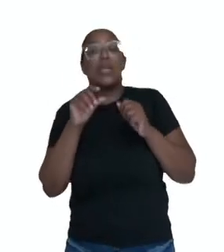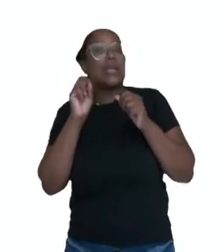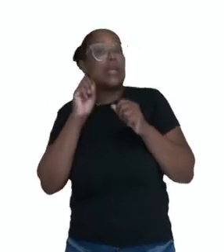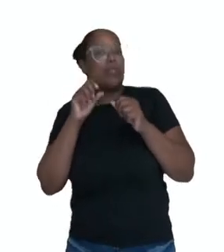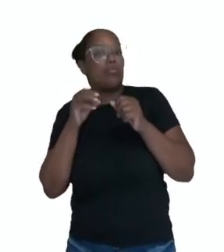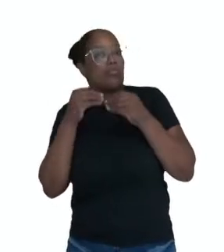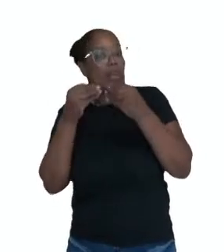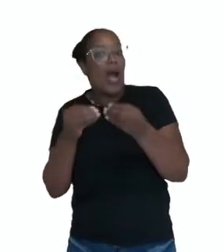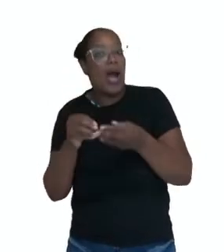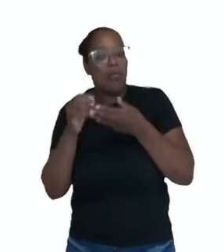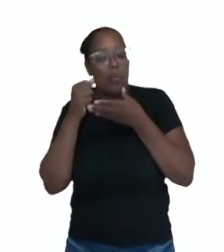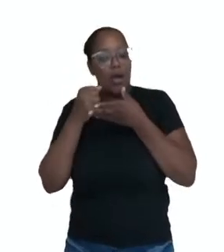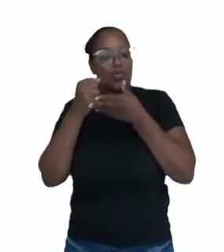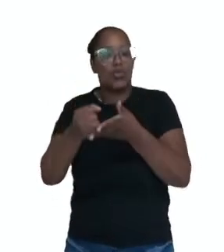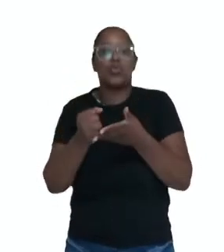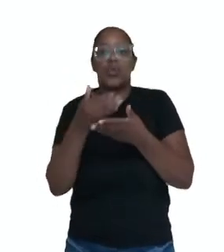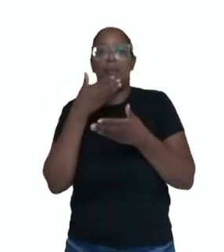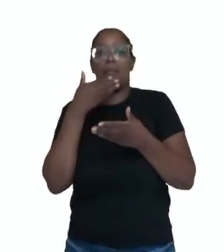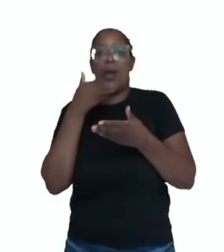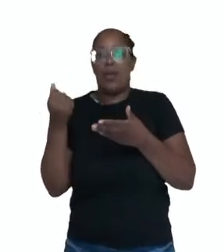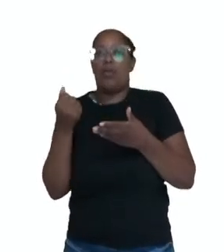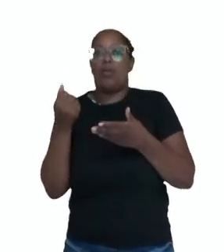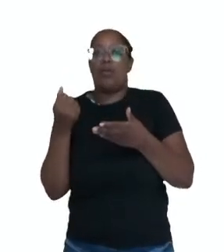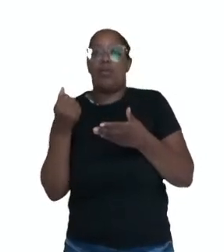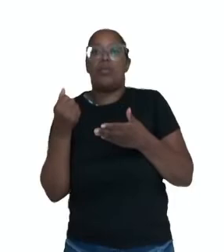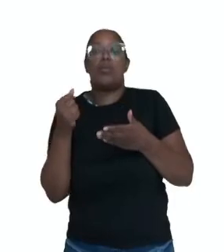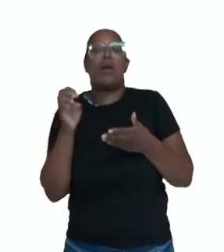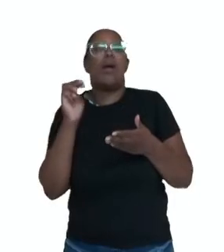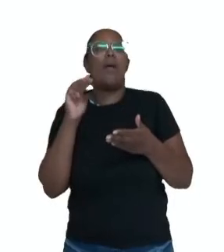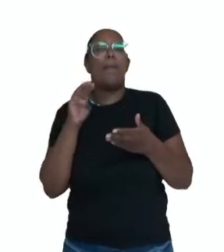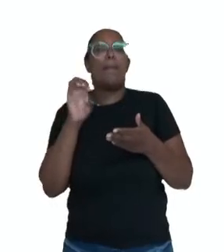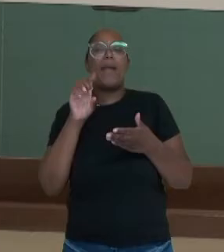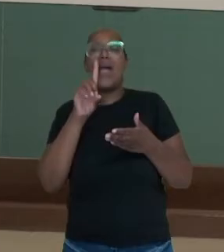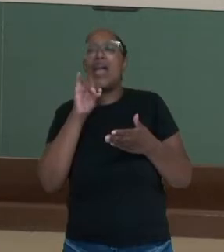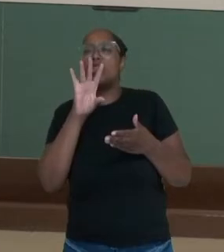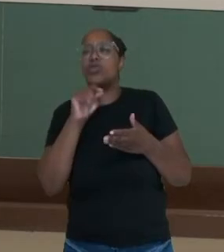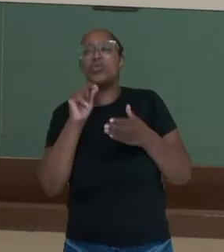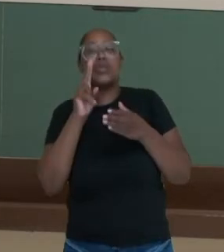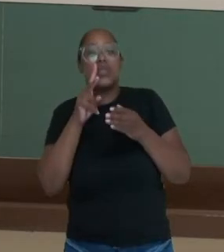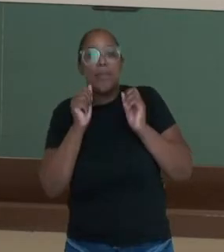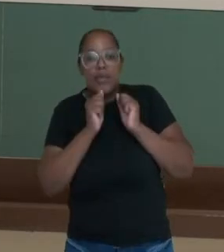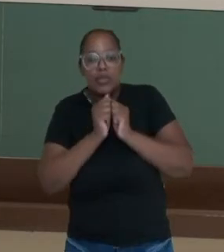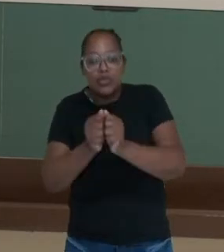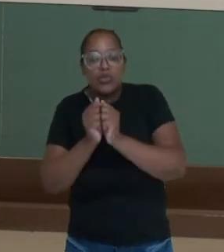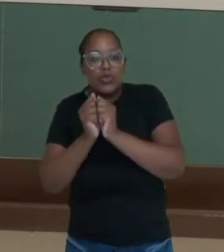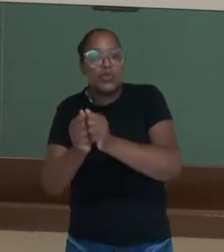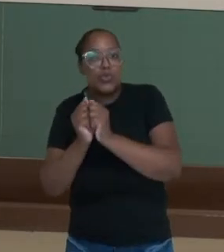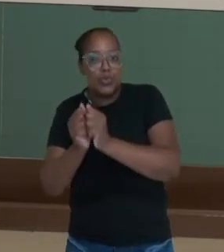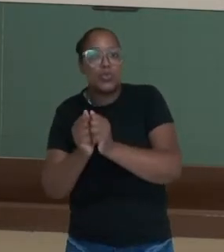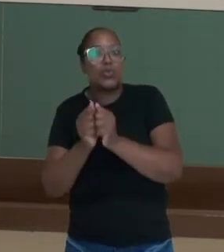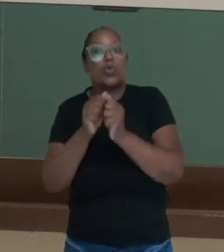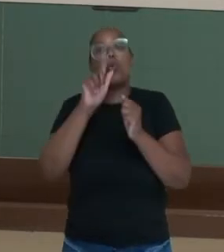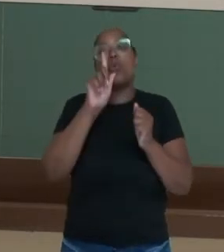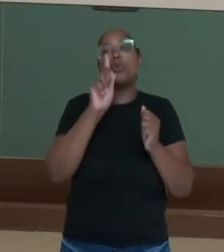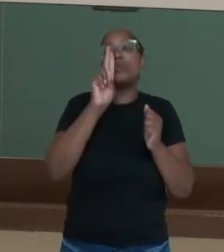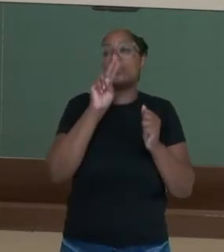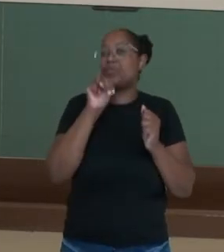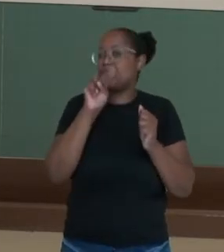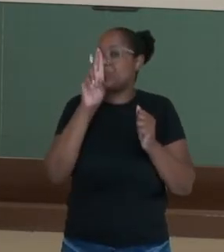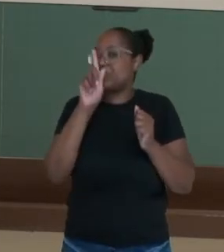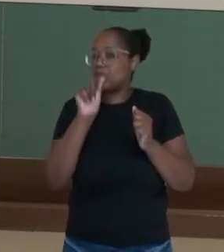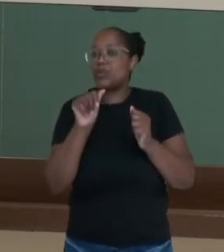tá? O berimbau médio, ele meio que segue o gunga, tá? Ele vai fazendo o